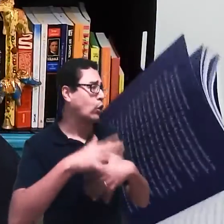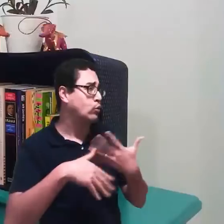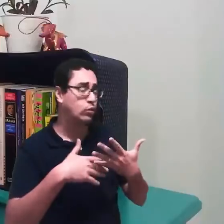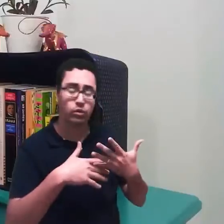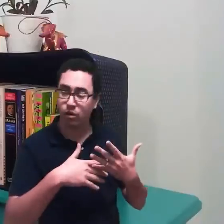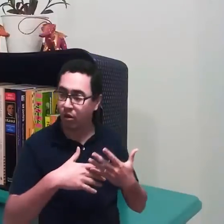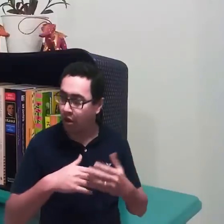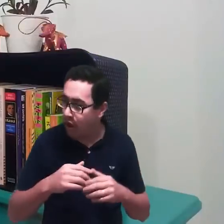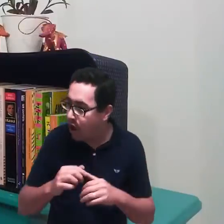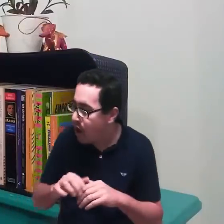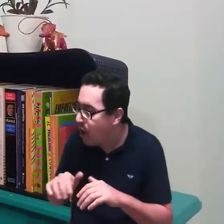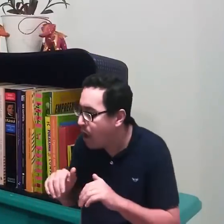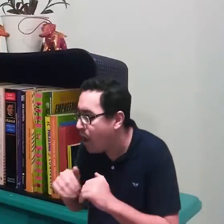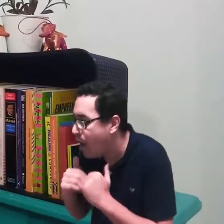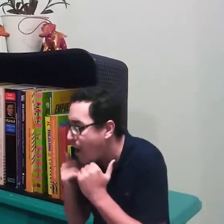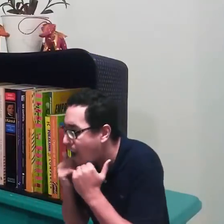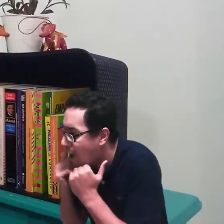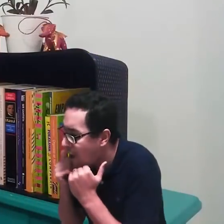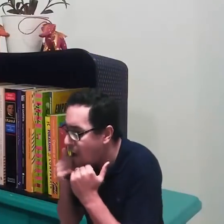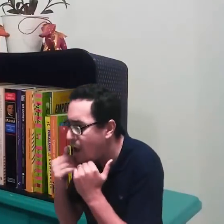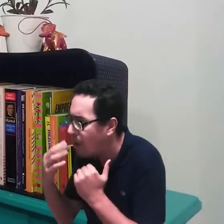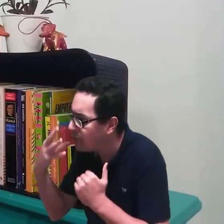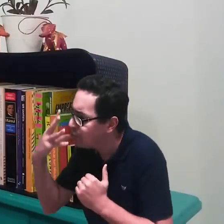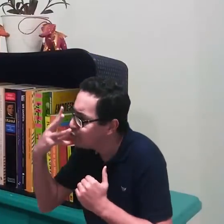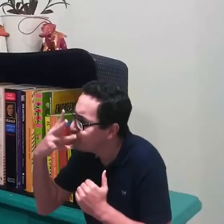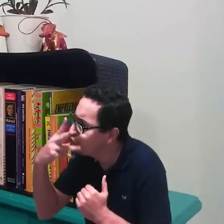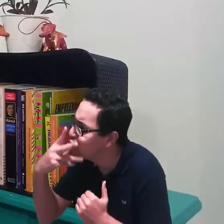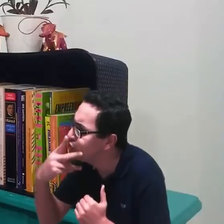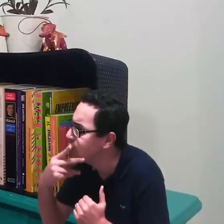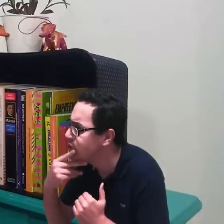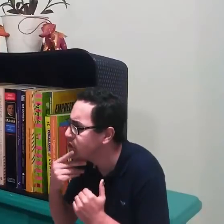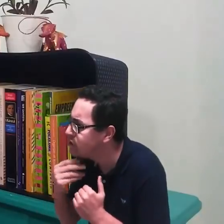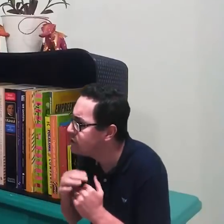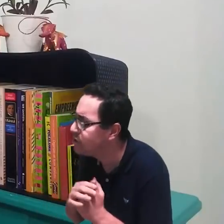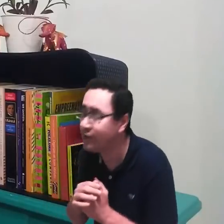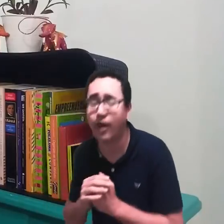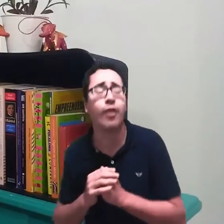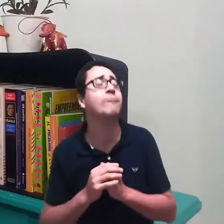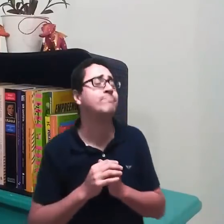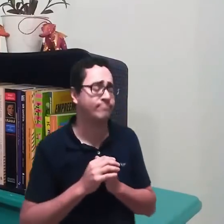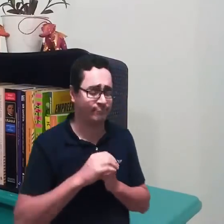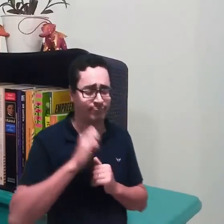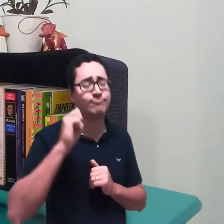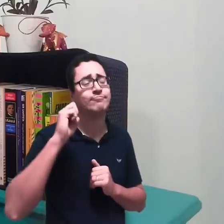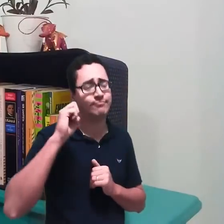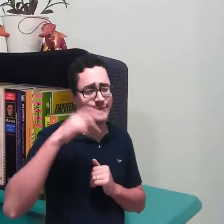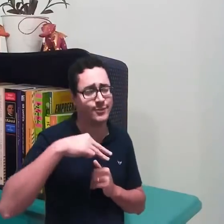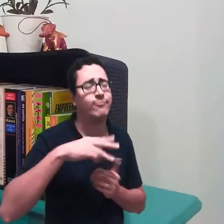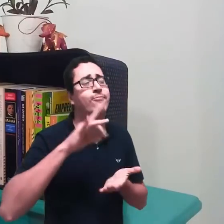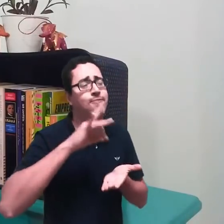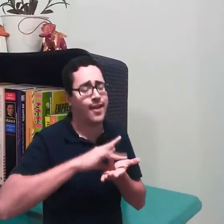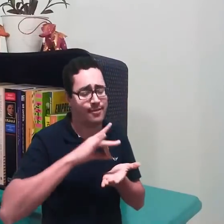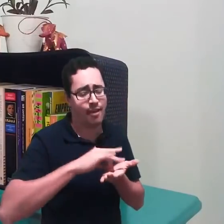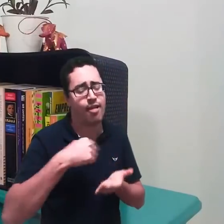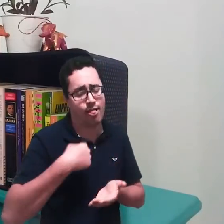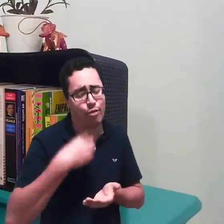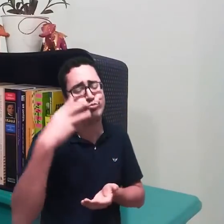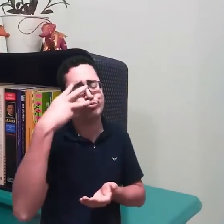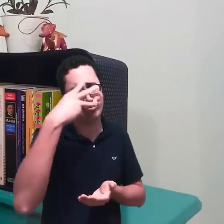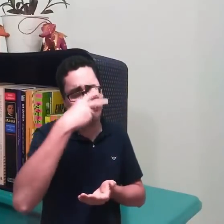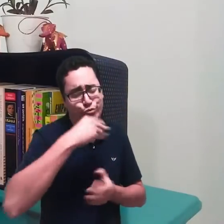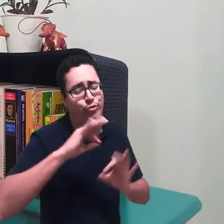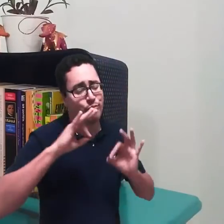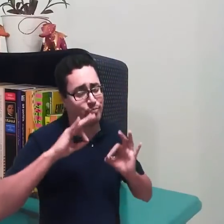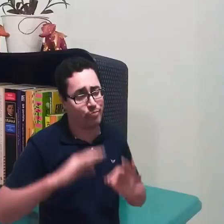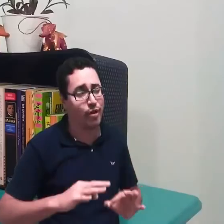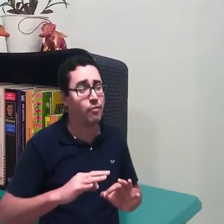bonita. O Pequeno Príncipe mal pôde conter sua admiração. É verdade, respondeu docemente a flor. E